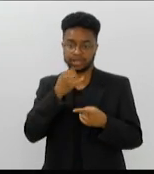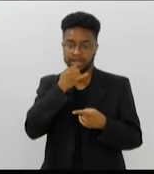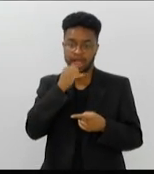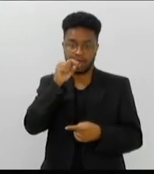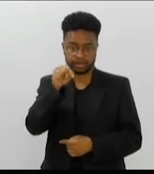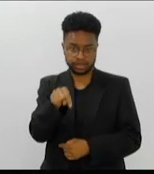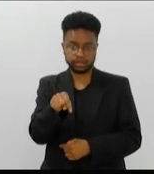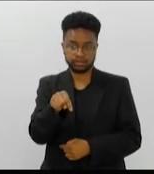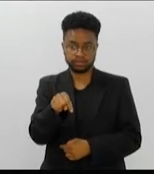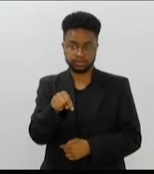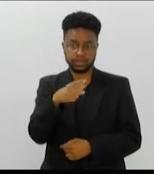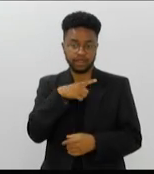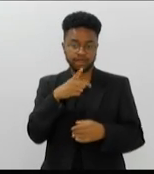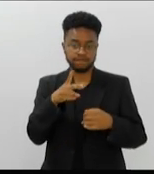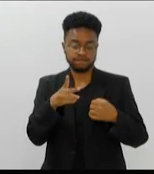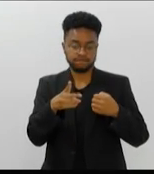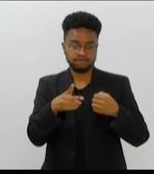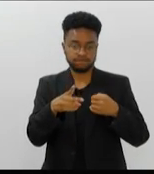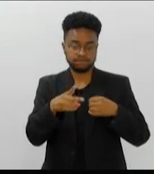exemplo, vidros